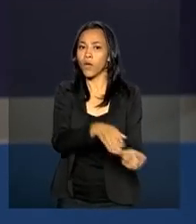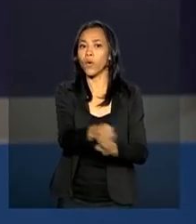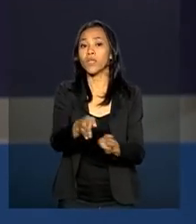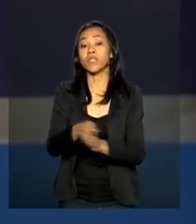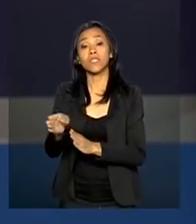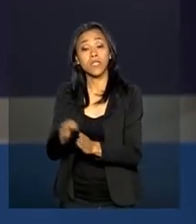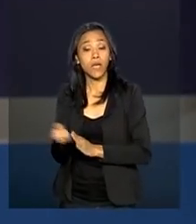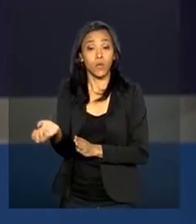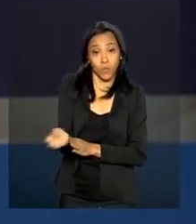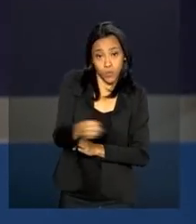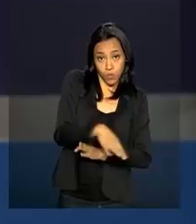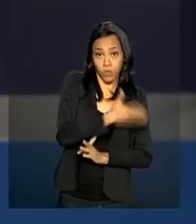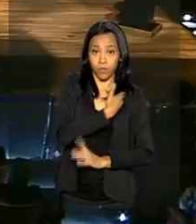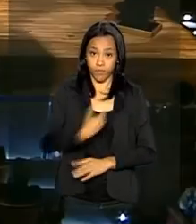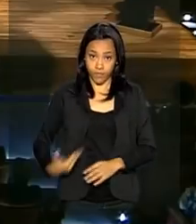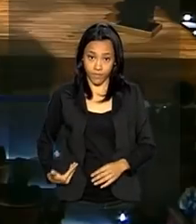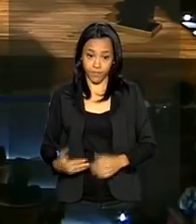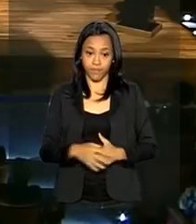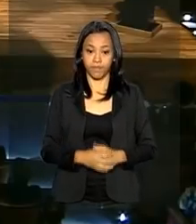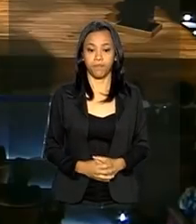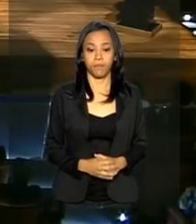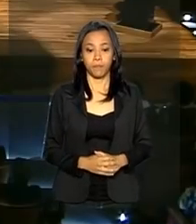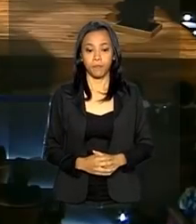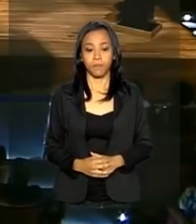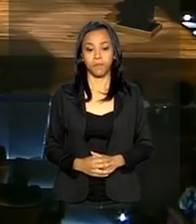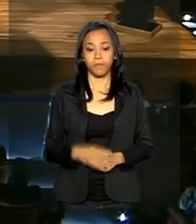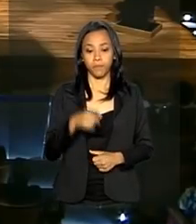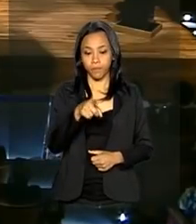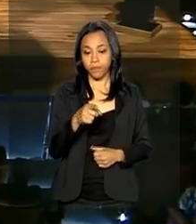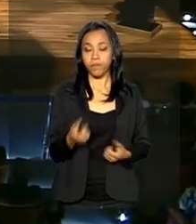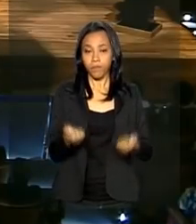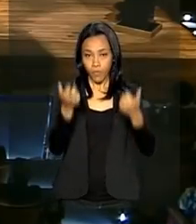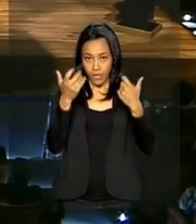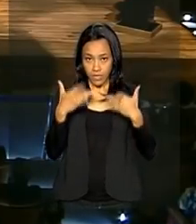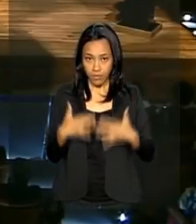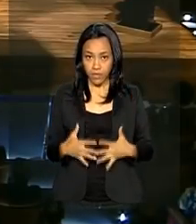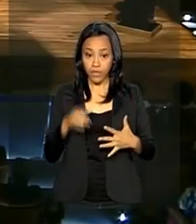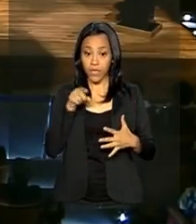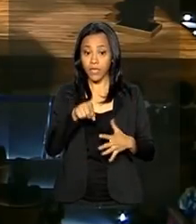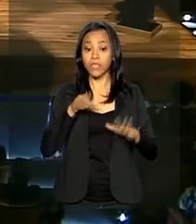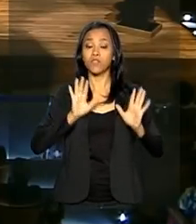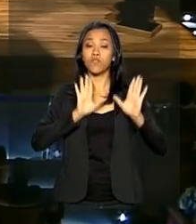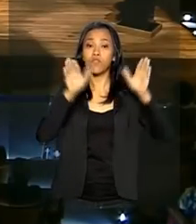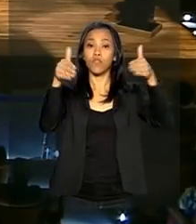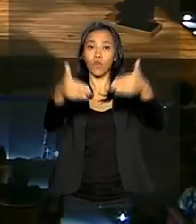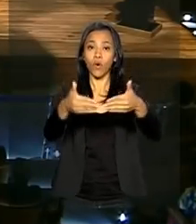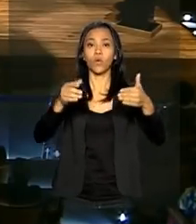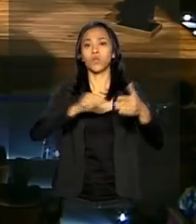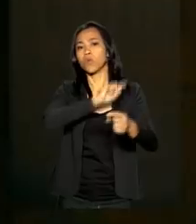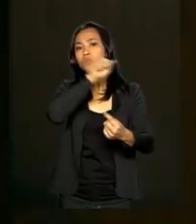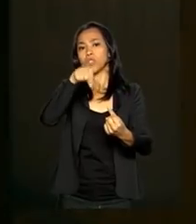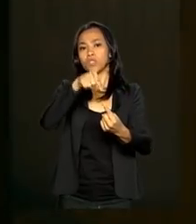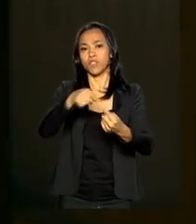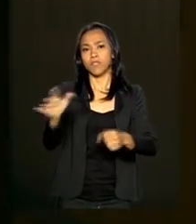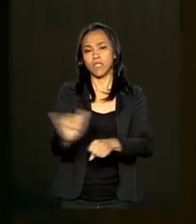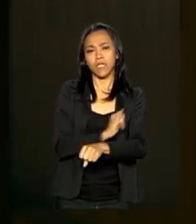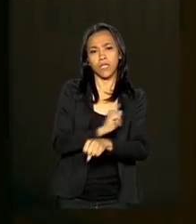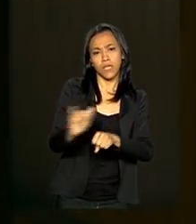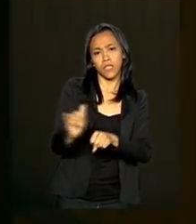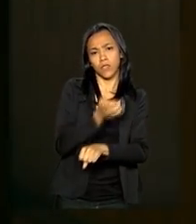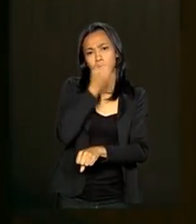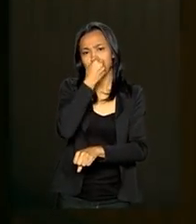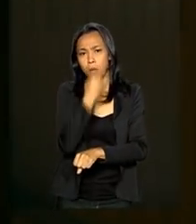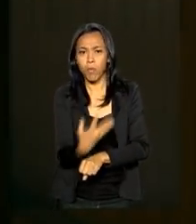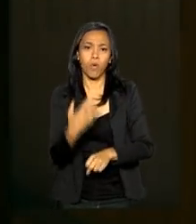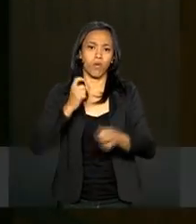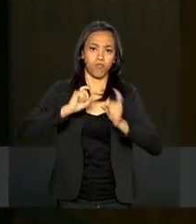novo governo este fórum estimulará o compartilhamento de boas práticas para a gestão a